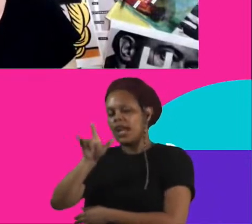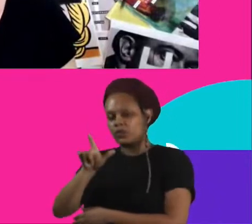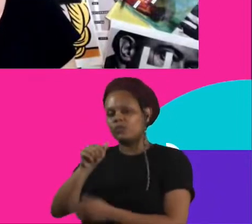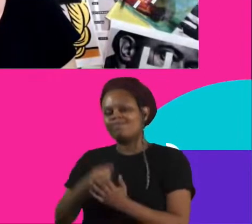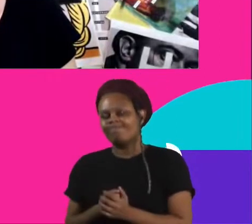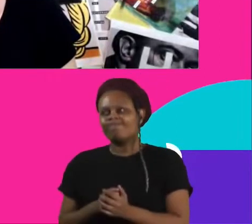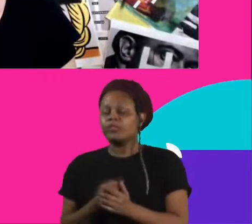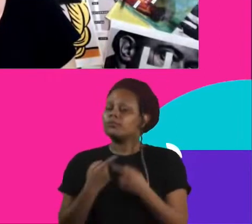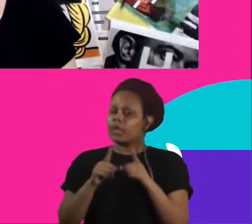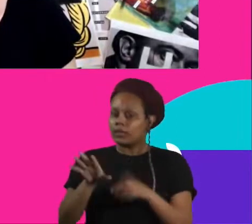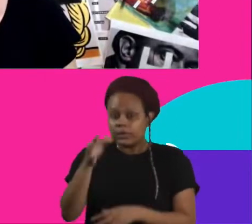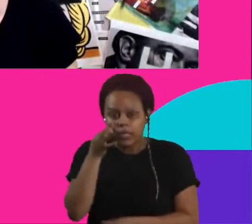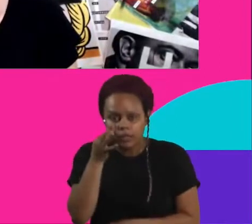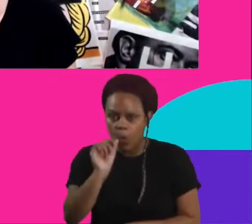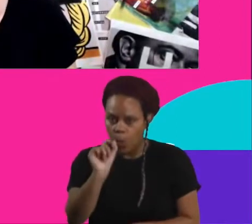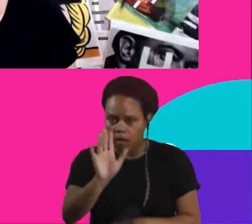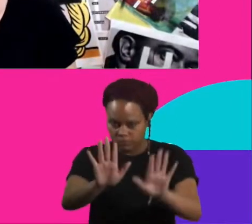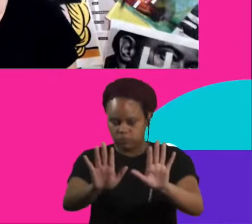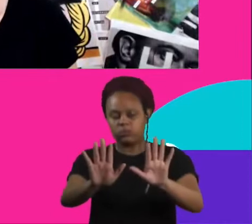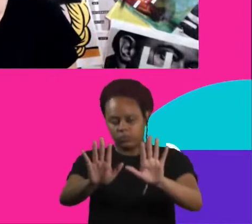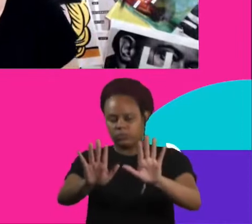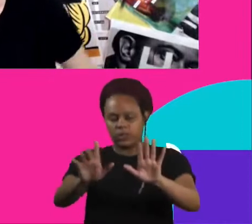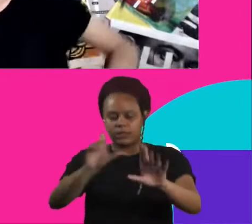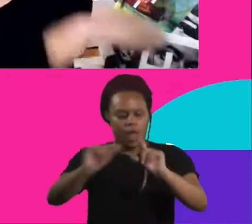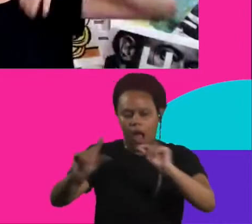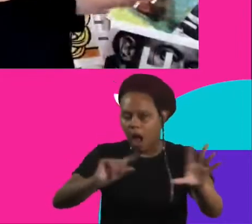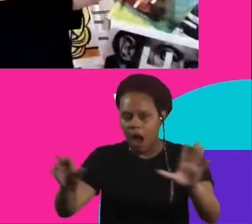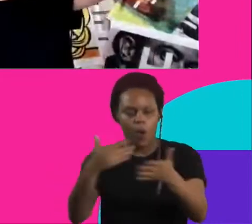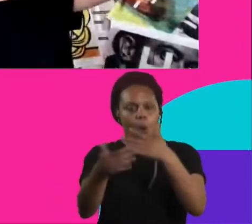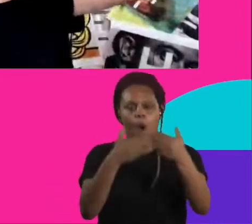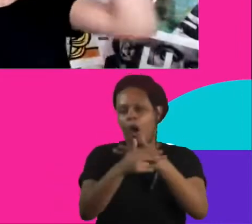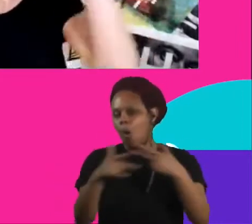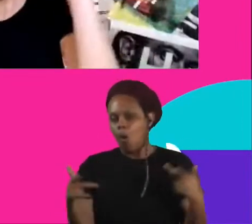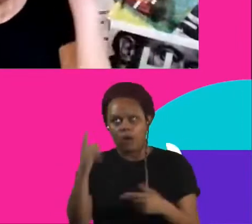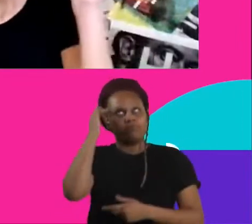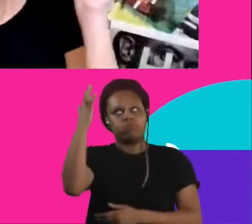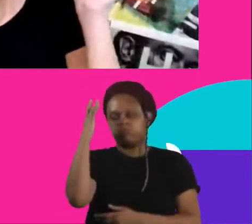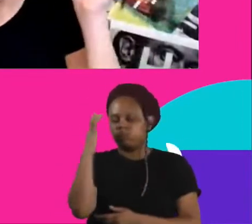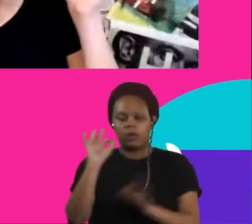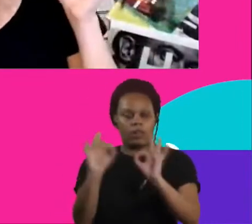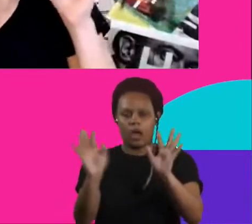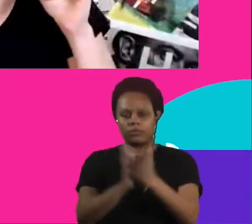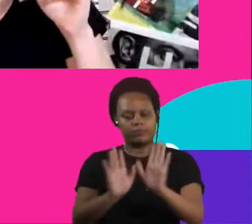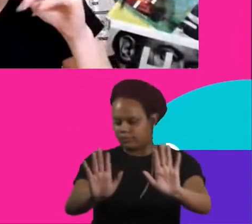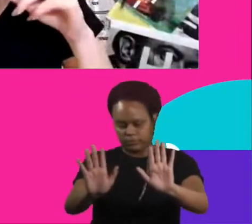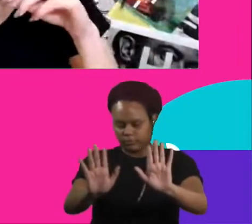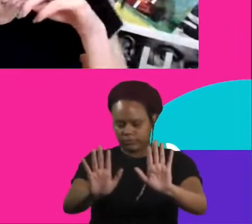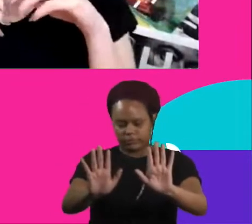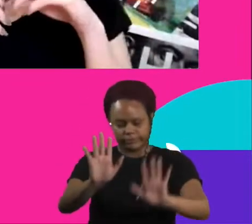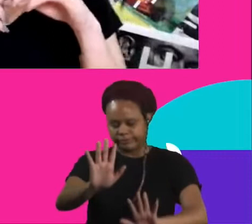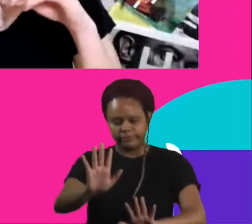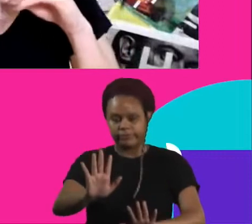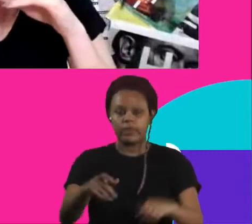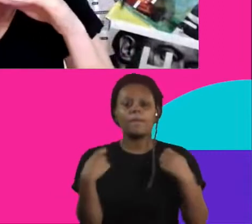alertar a todo mundo sobre, peraí, não é sair fazendo qualquer coisa sem pensar nas consequências, não é bem assim.